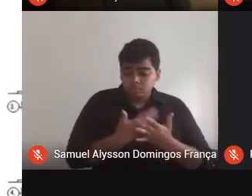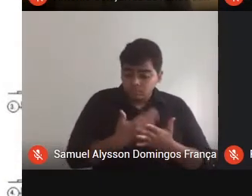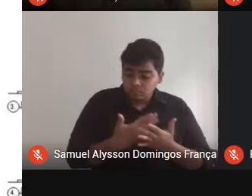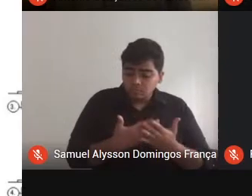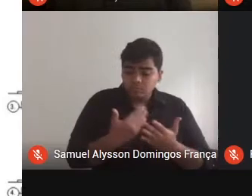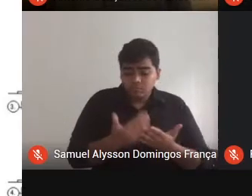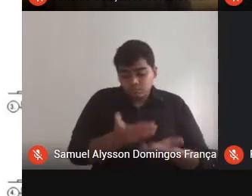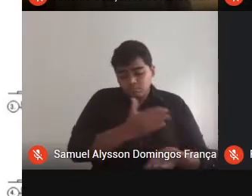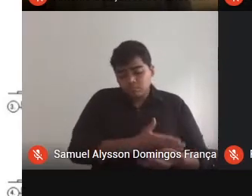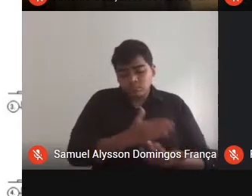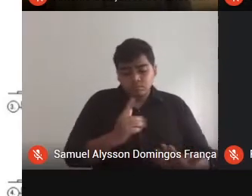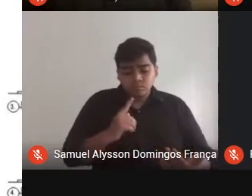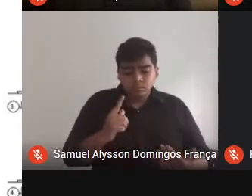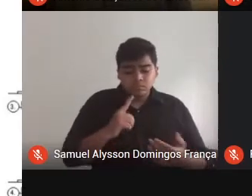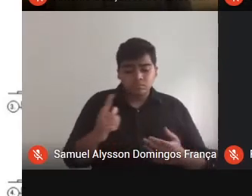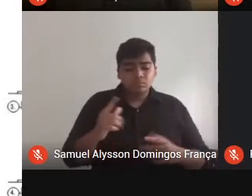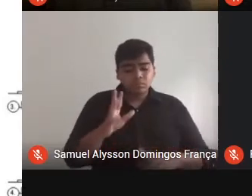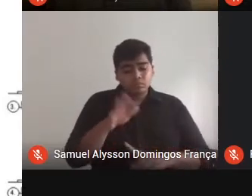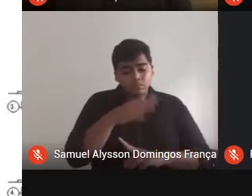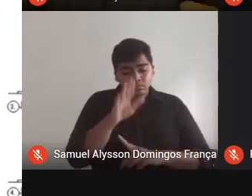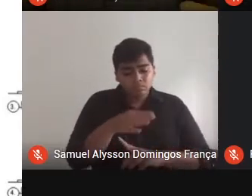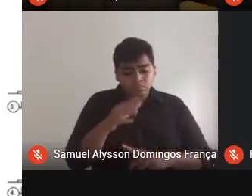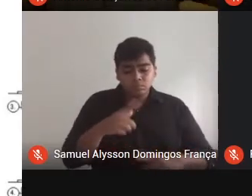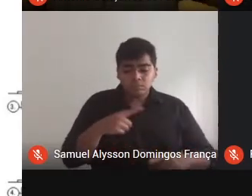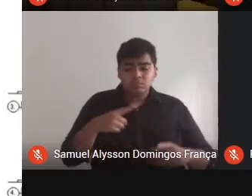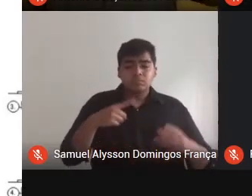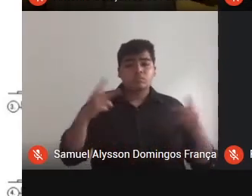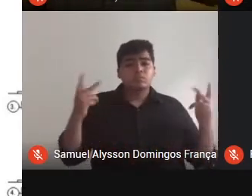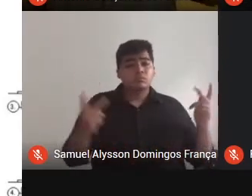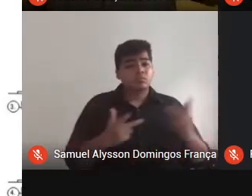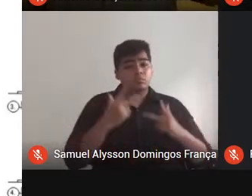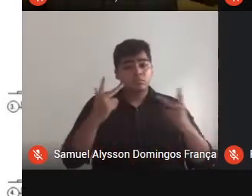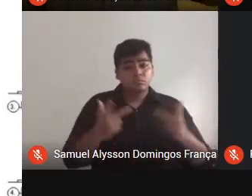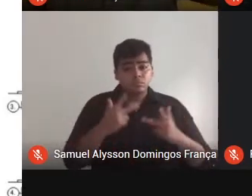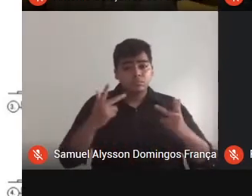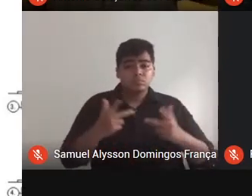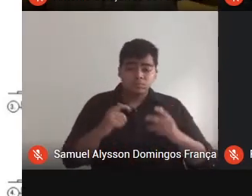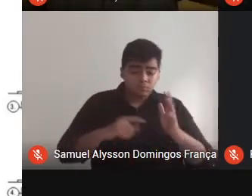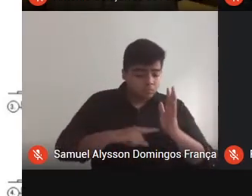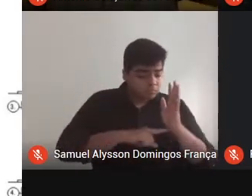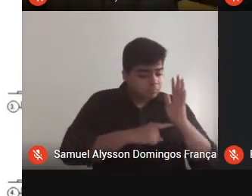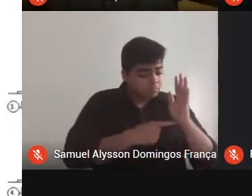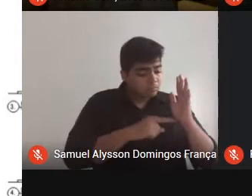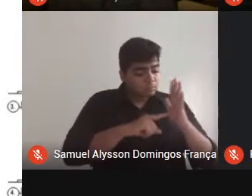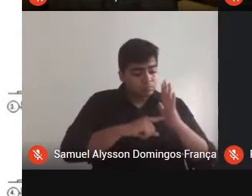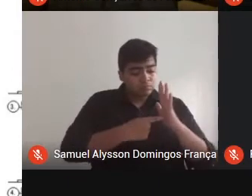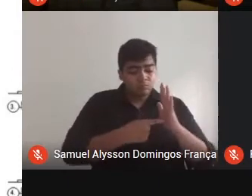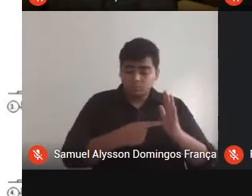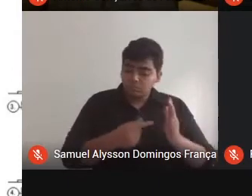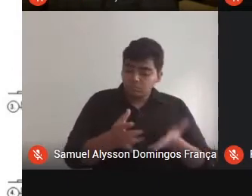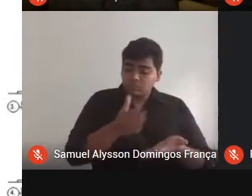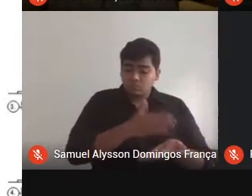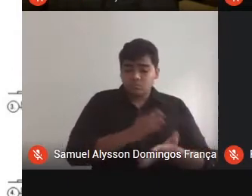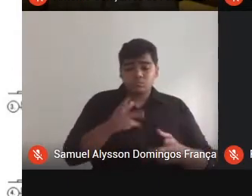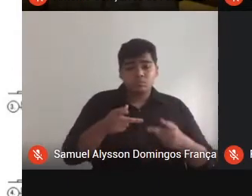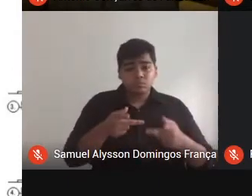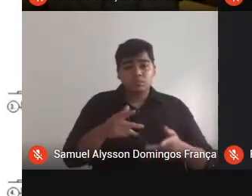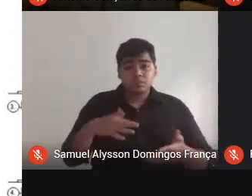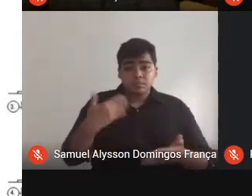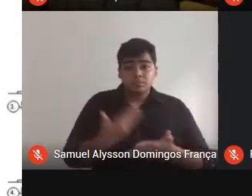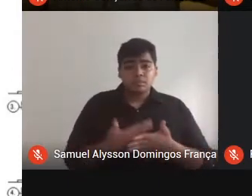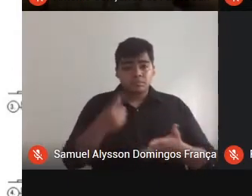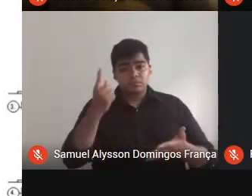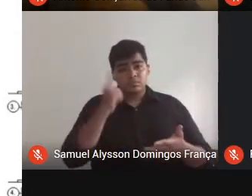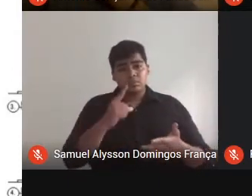o pré-dimensionamento, a ventilação, a aeração, a insolação, o anteprojeto, e até chegar no projeto